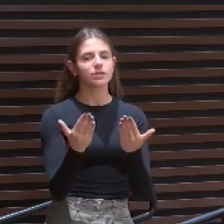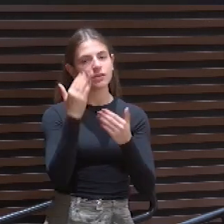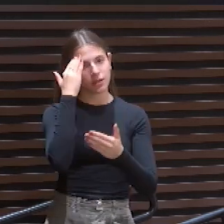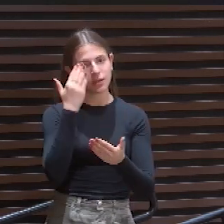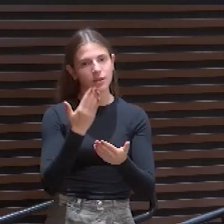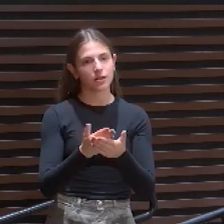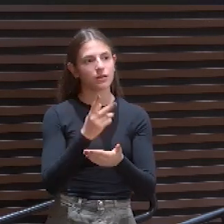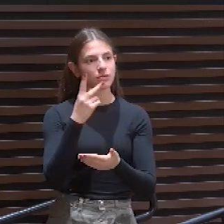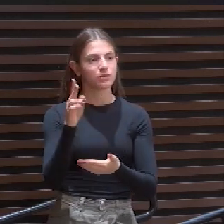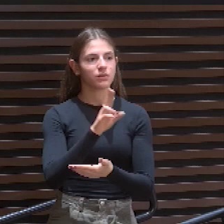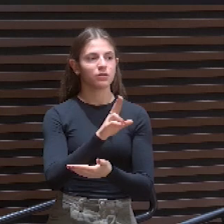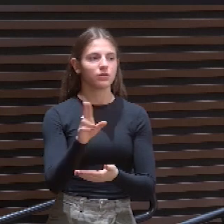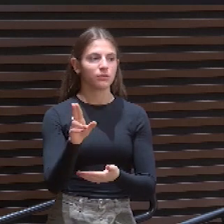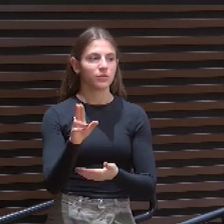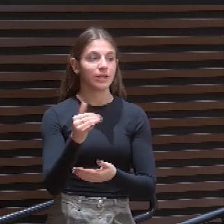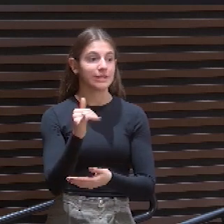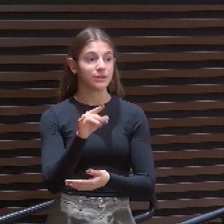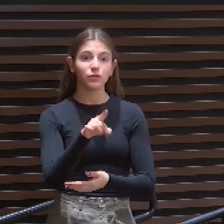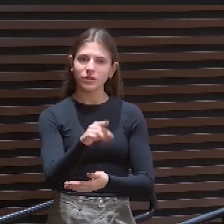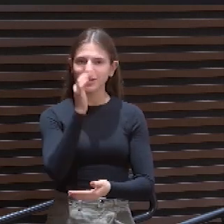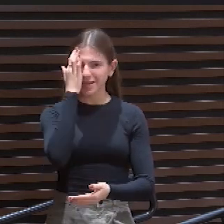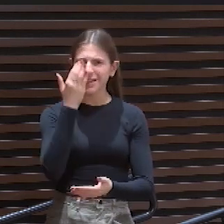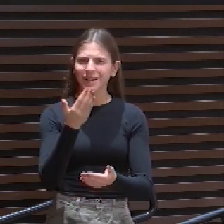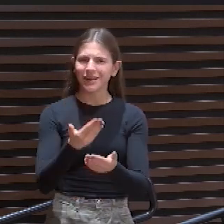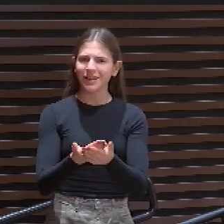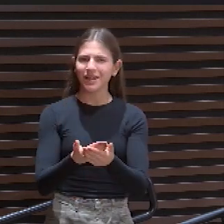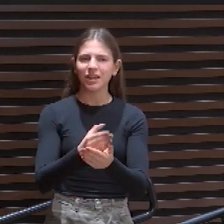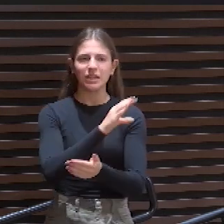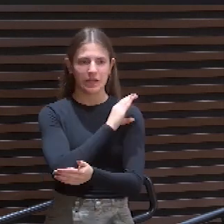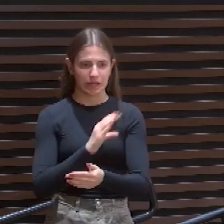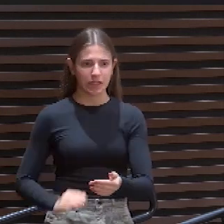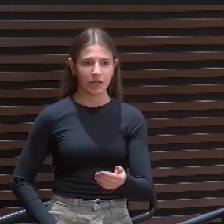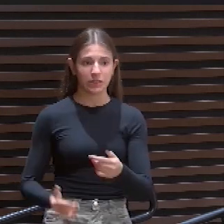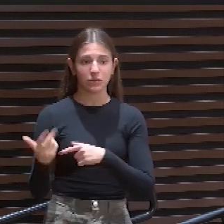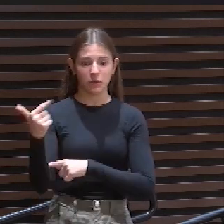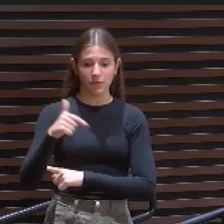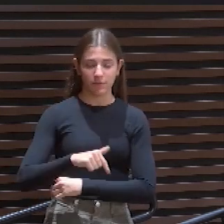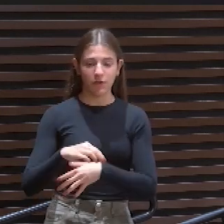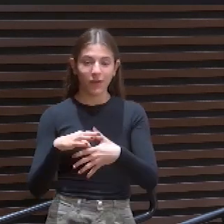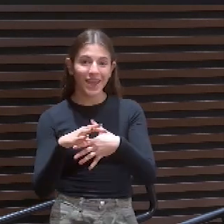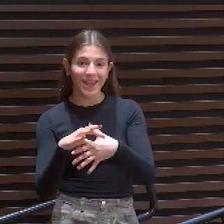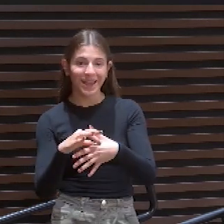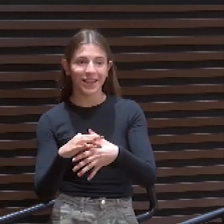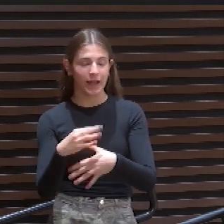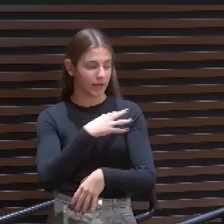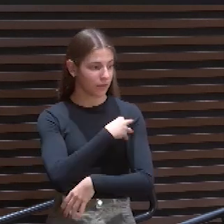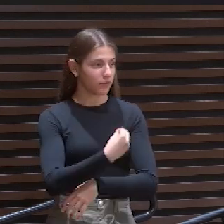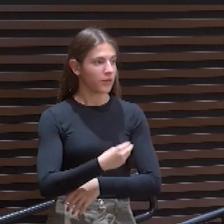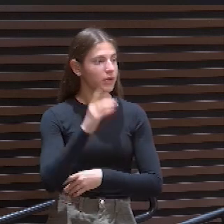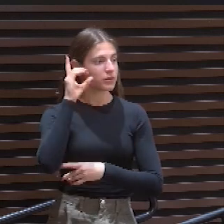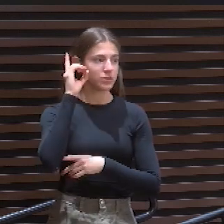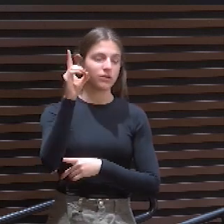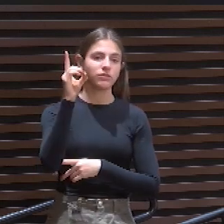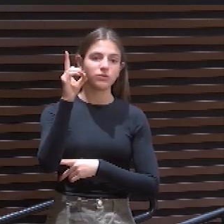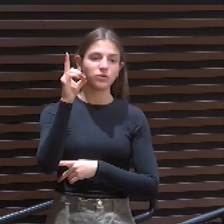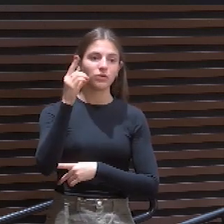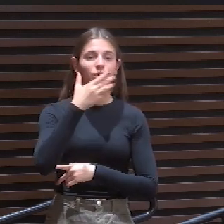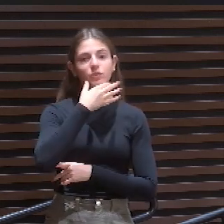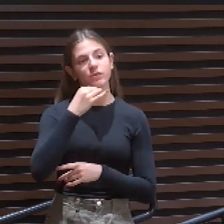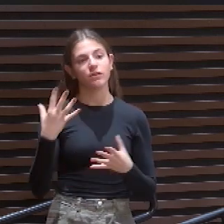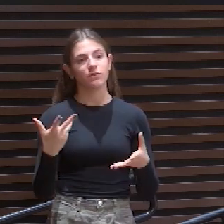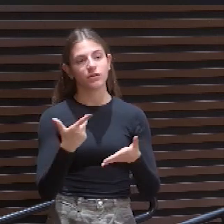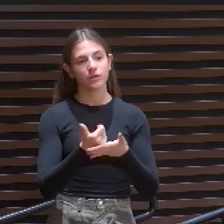seu nome. Você crê que Cristo veio em carne, é o Filho de Deus, o